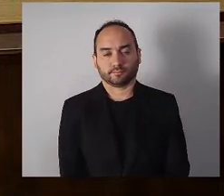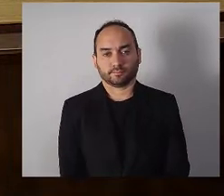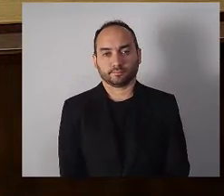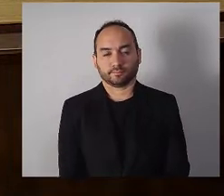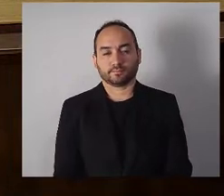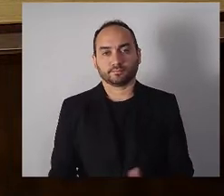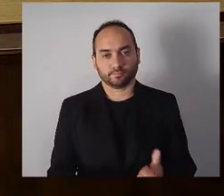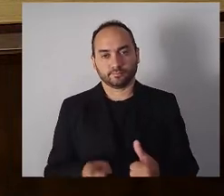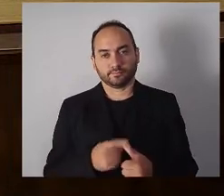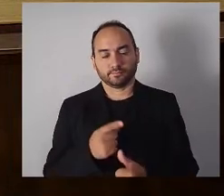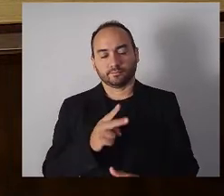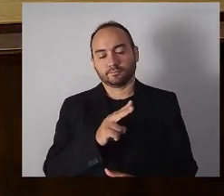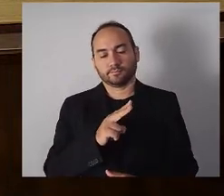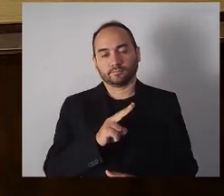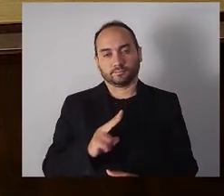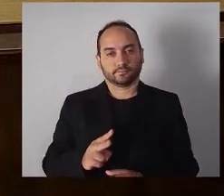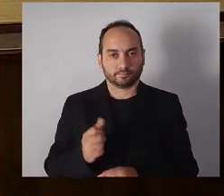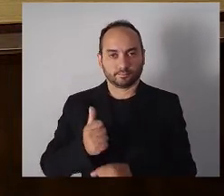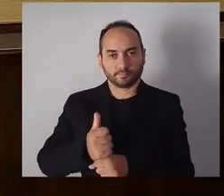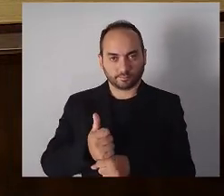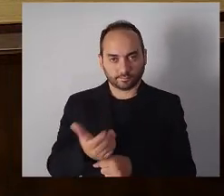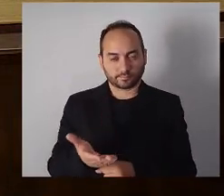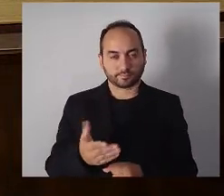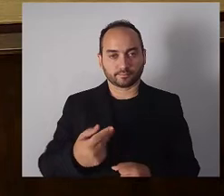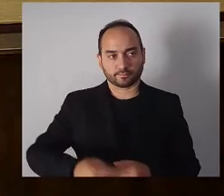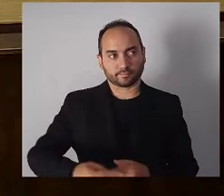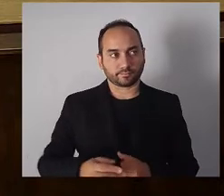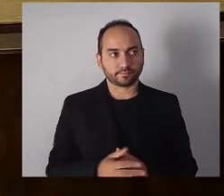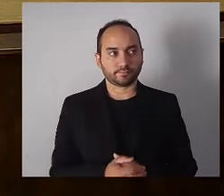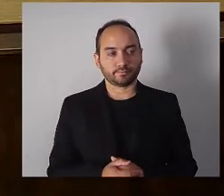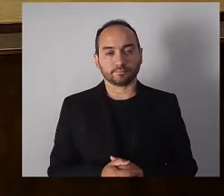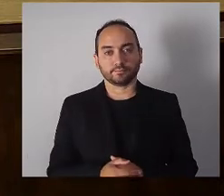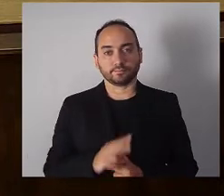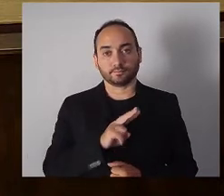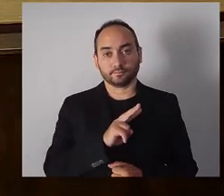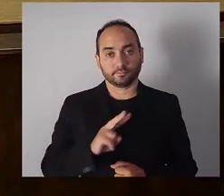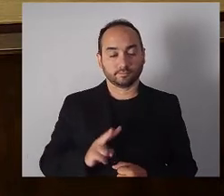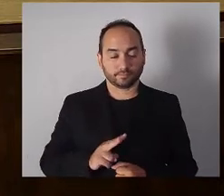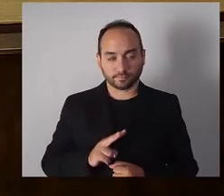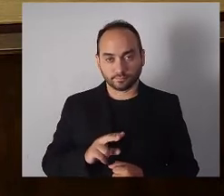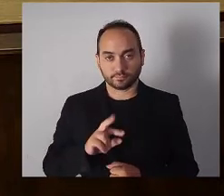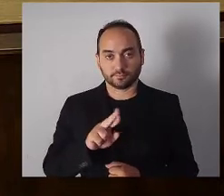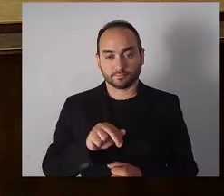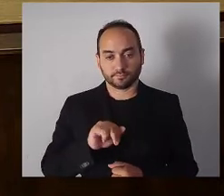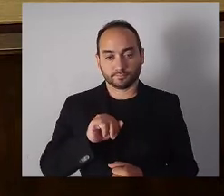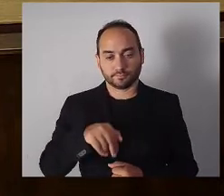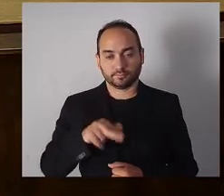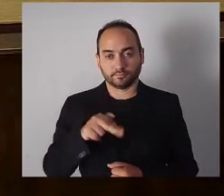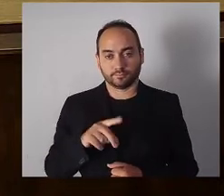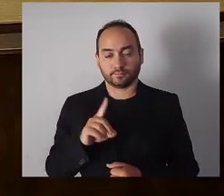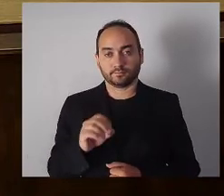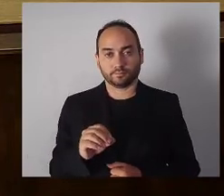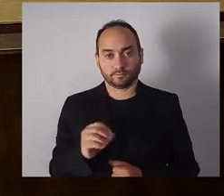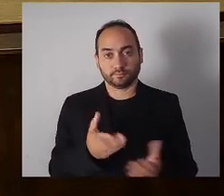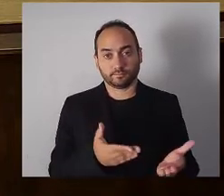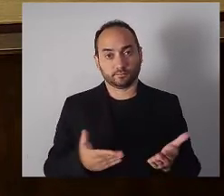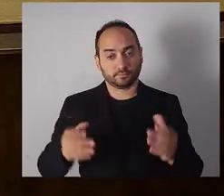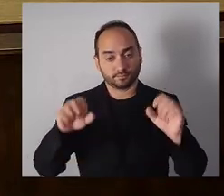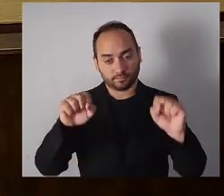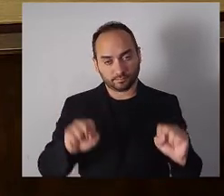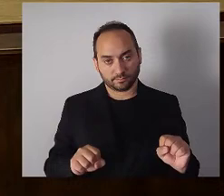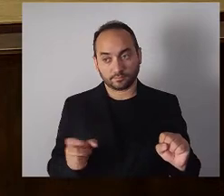primeiro vice-presidente da casa, o vereador Raimundo Júnior, convido como testemunha. E o